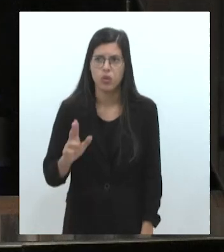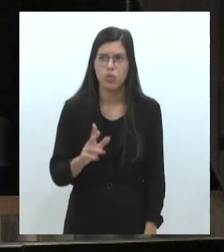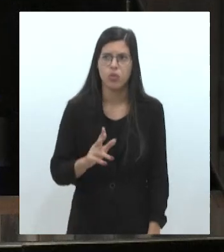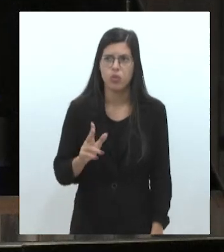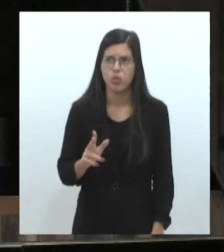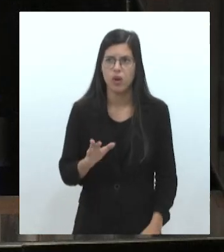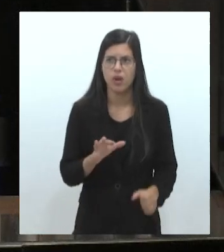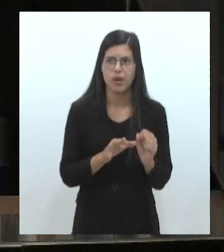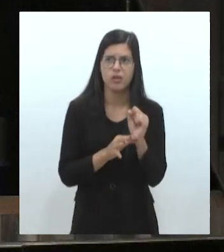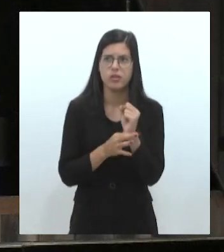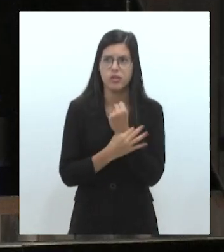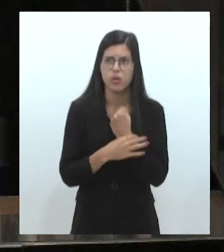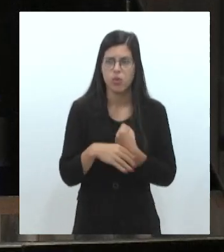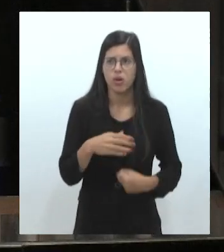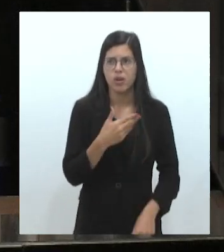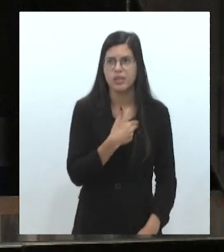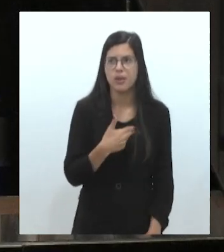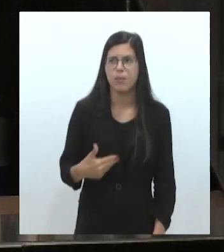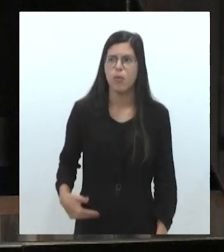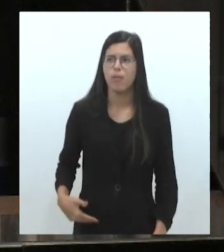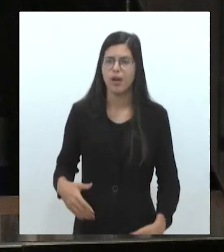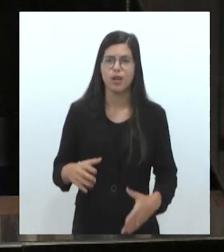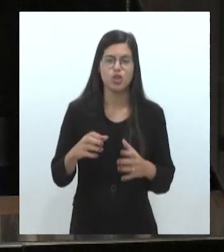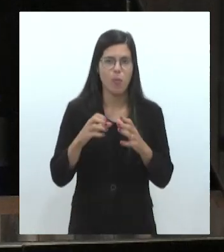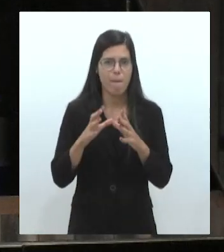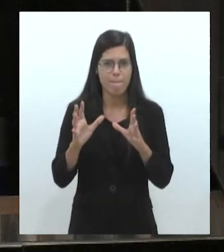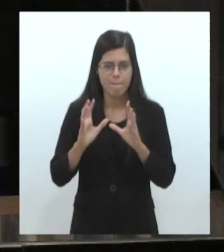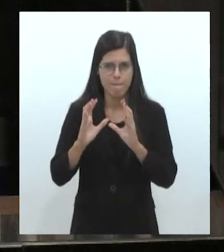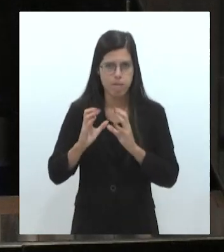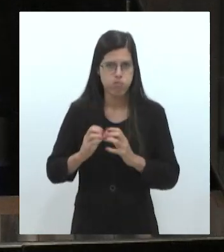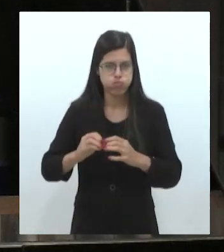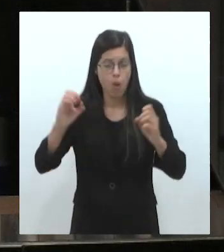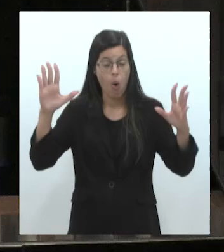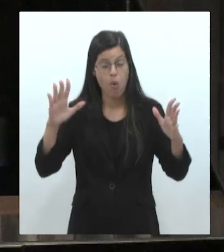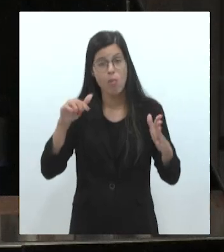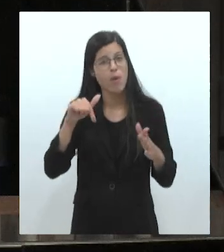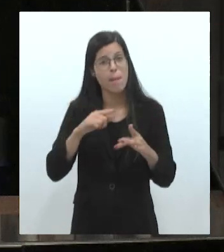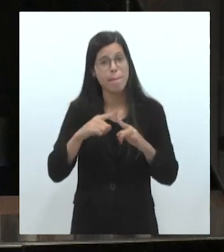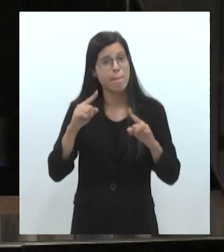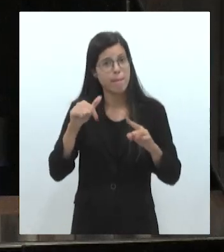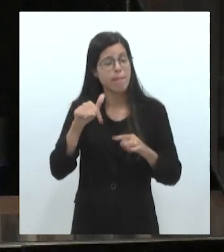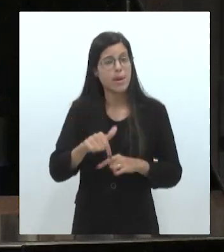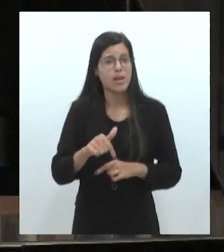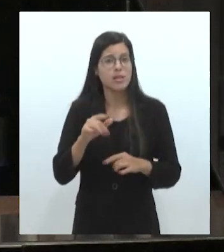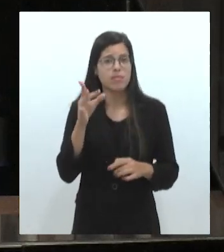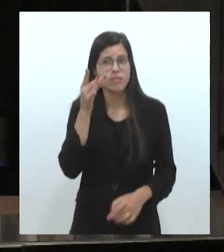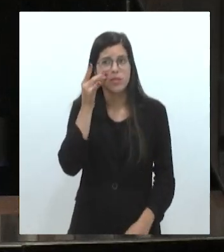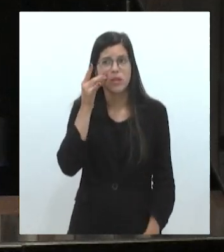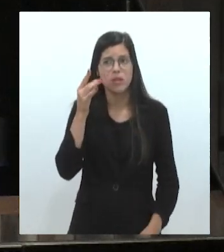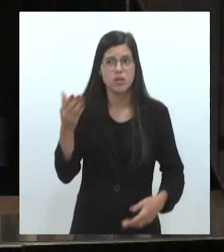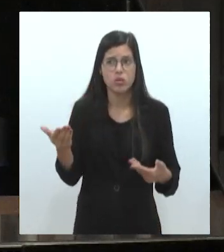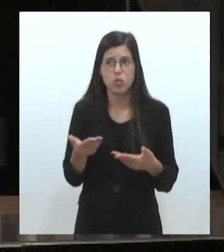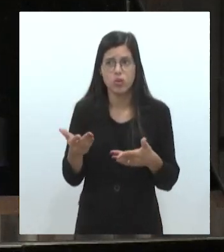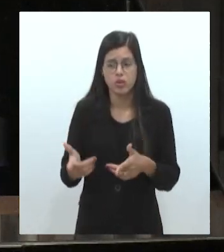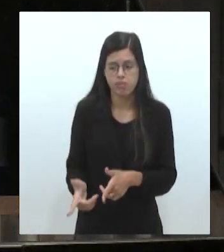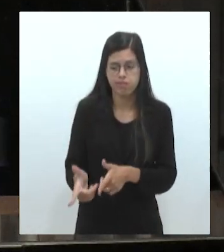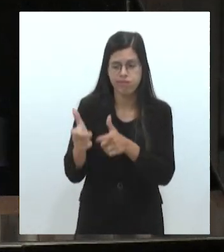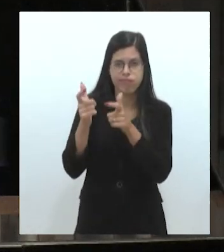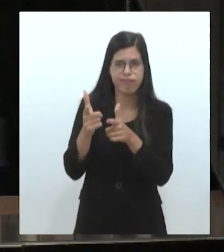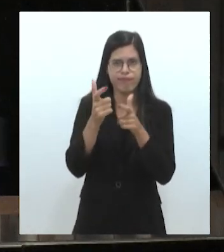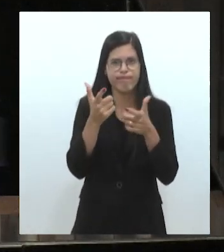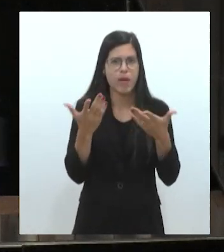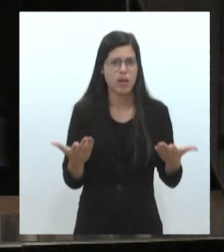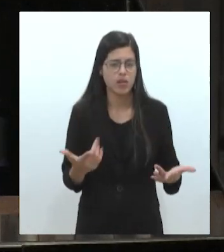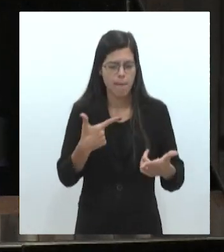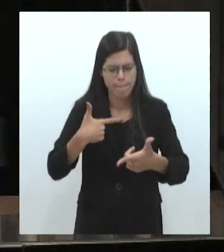segurança pública de bombas, de artefatos explosivos de maior escala, mas a realidade hoje é que a chuva de bala é igual bomba na